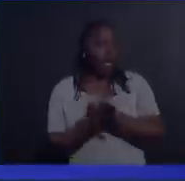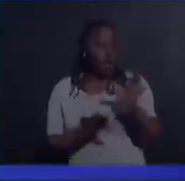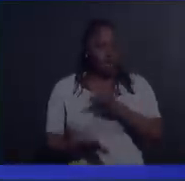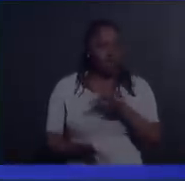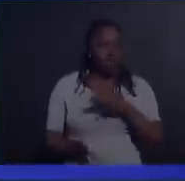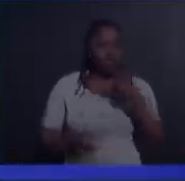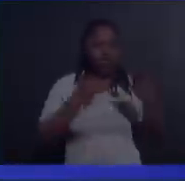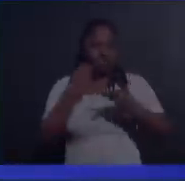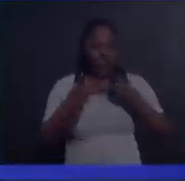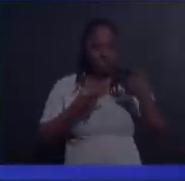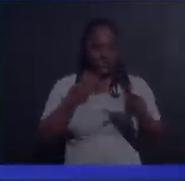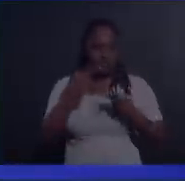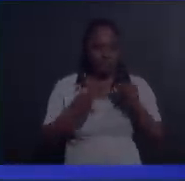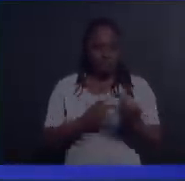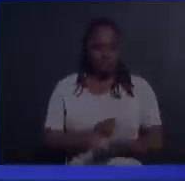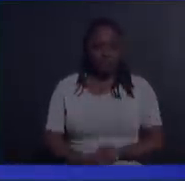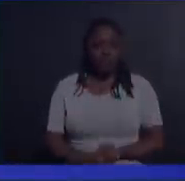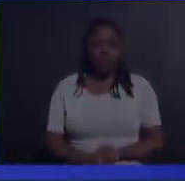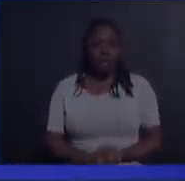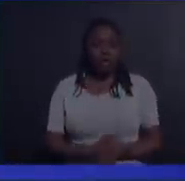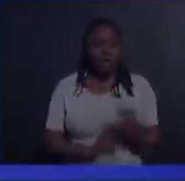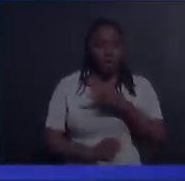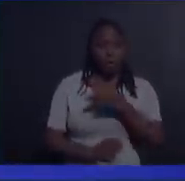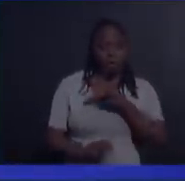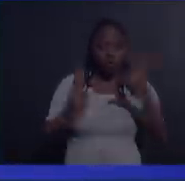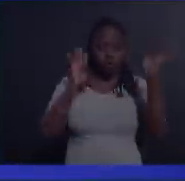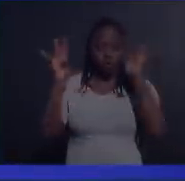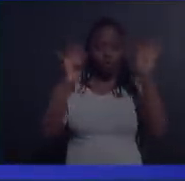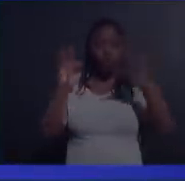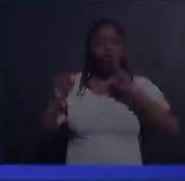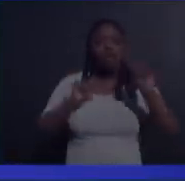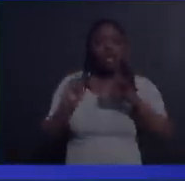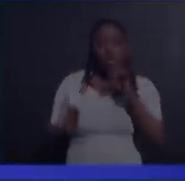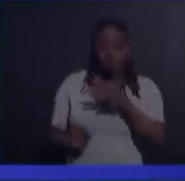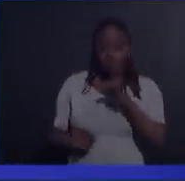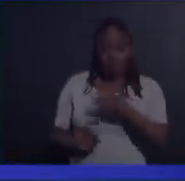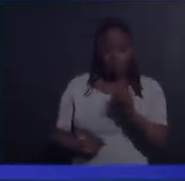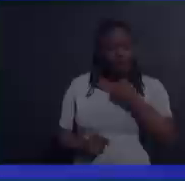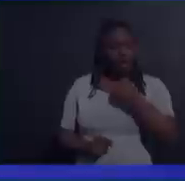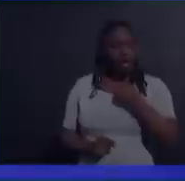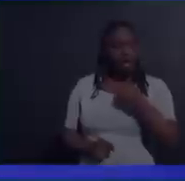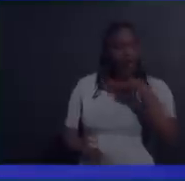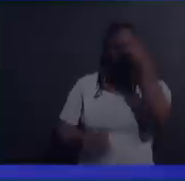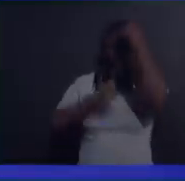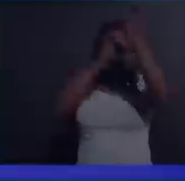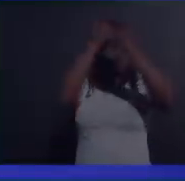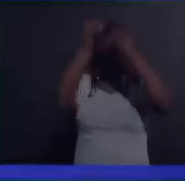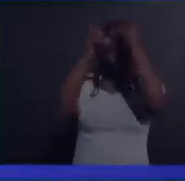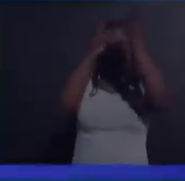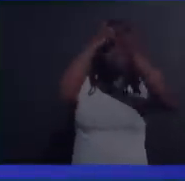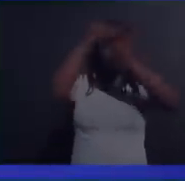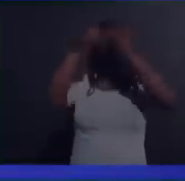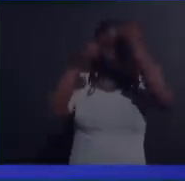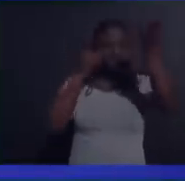aqui, que é o seguinte: medo imaginário são os medos que nós criamos com a